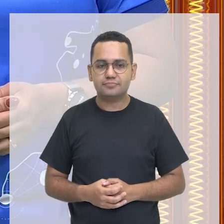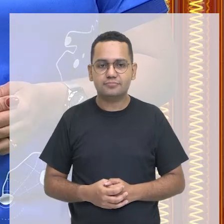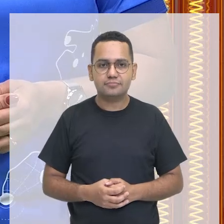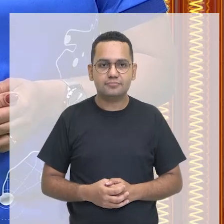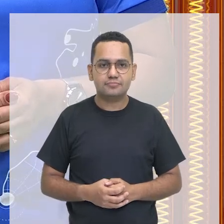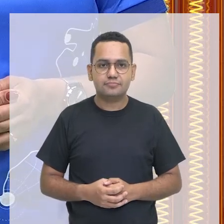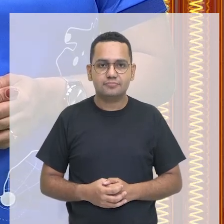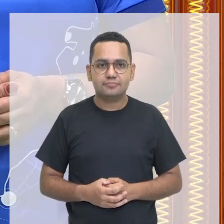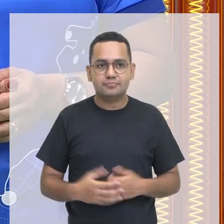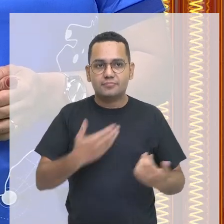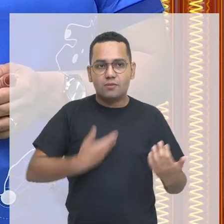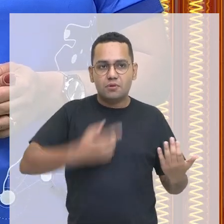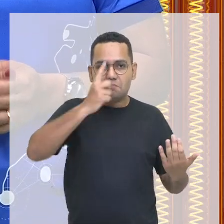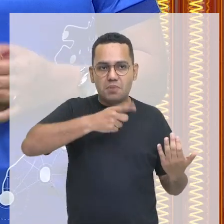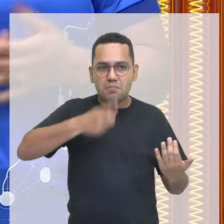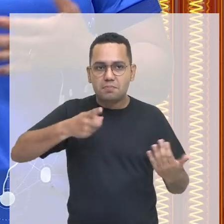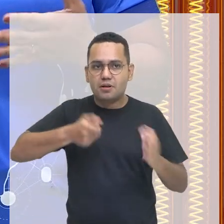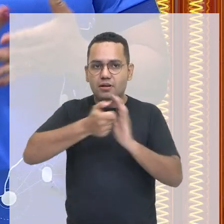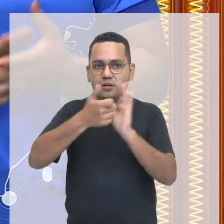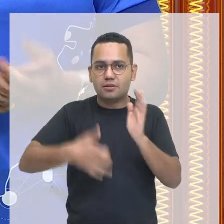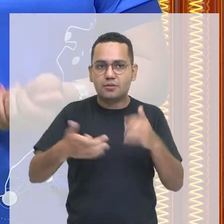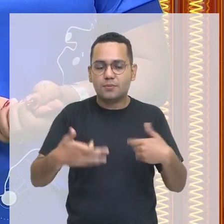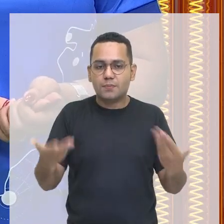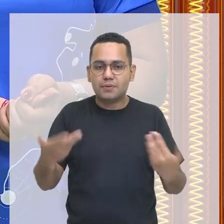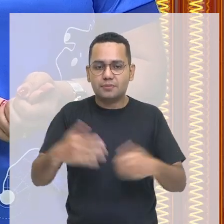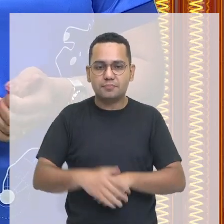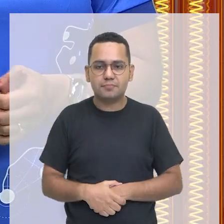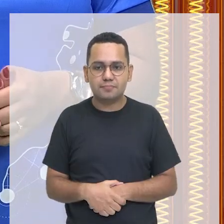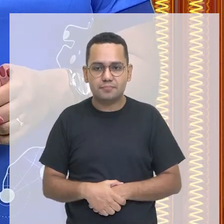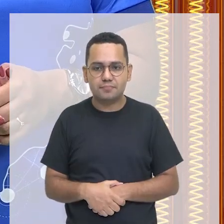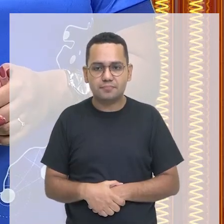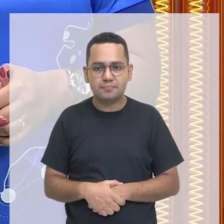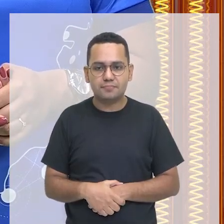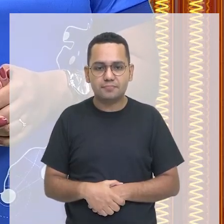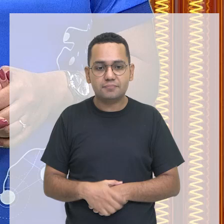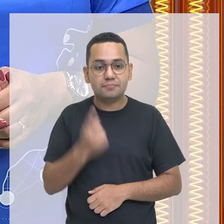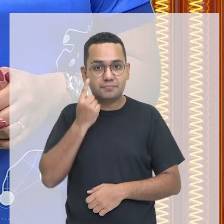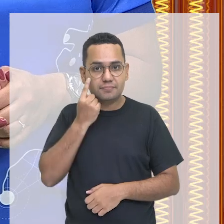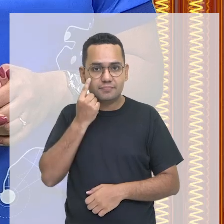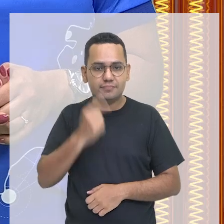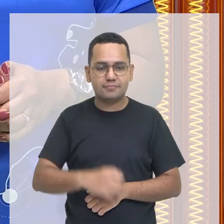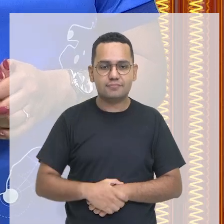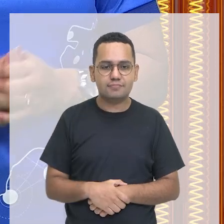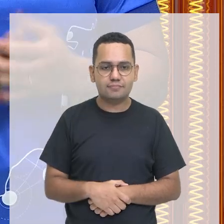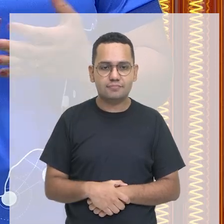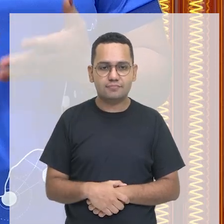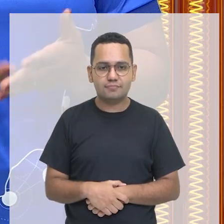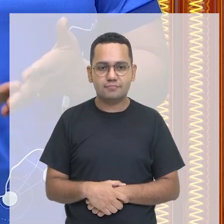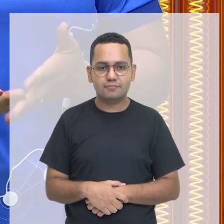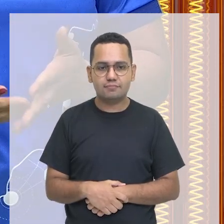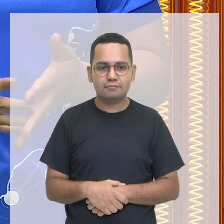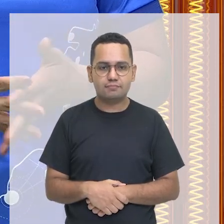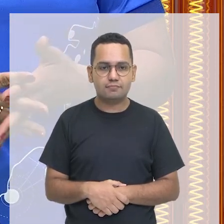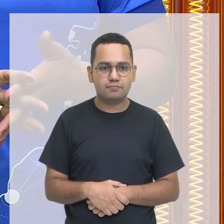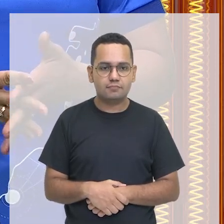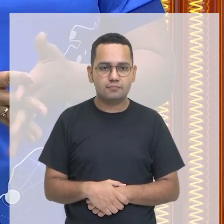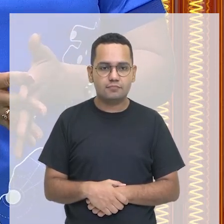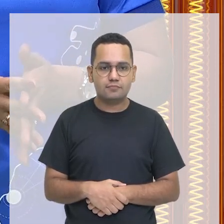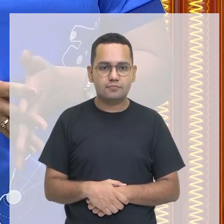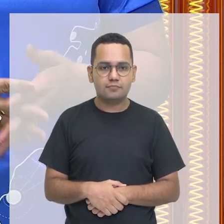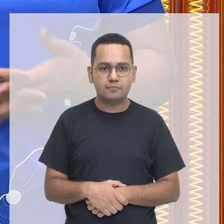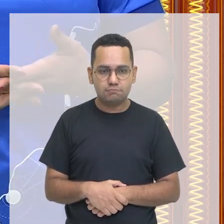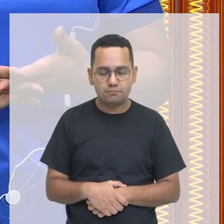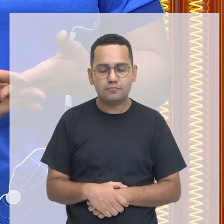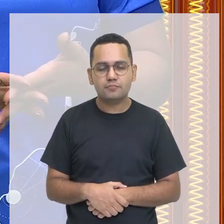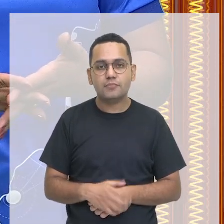Características dos regimes totalitários. Temos como primeira característica, vamos a ela, culto ao líder, Nós